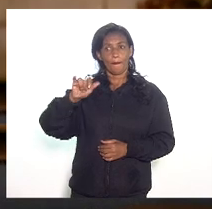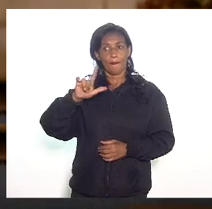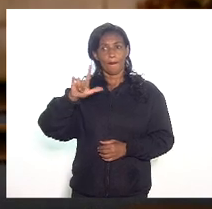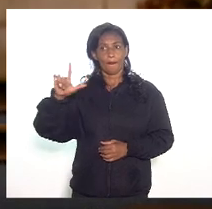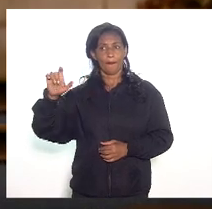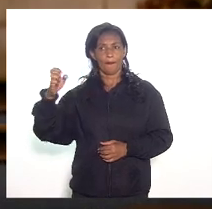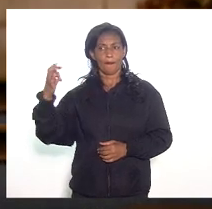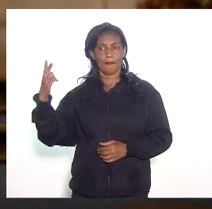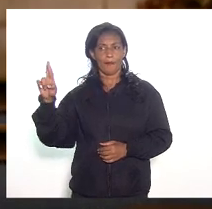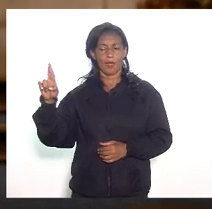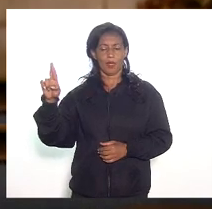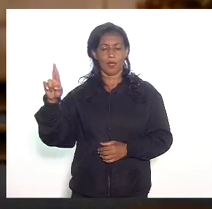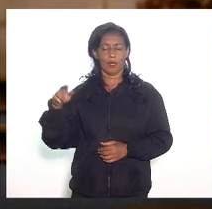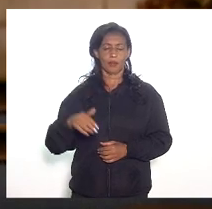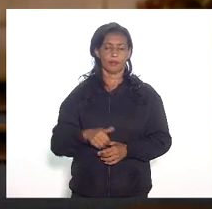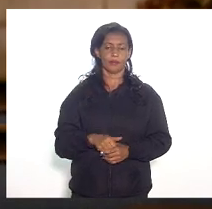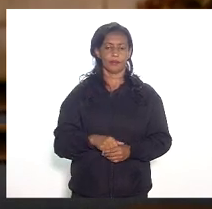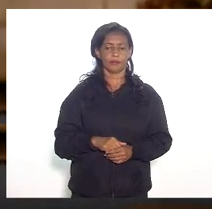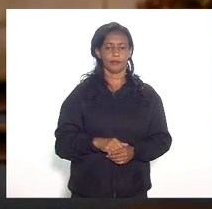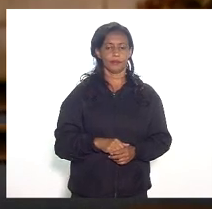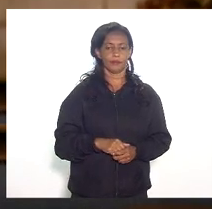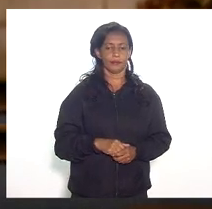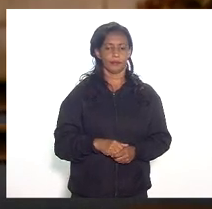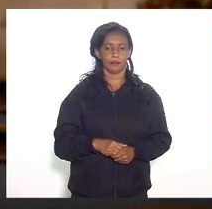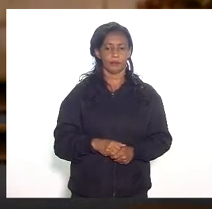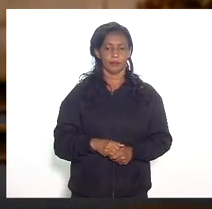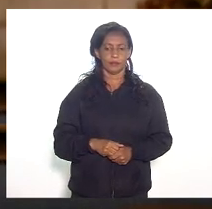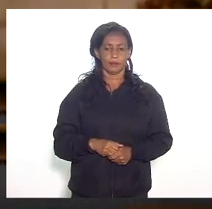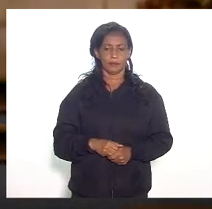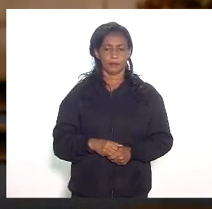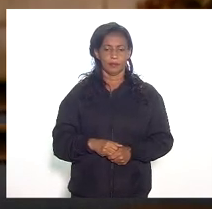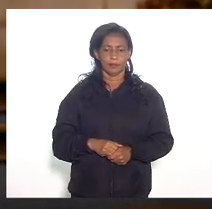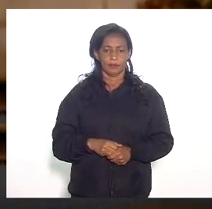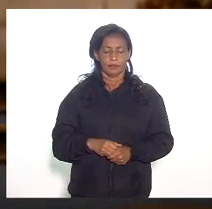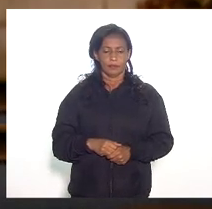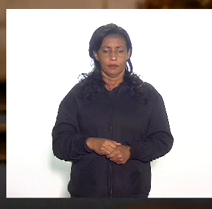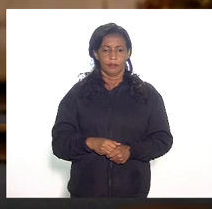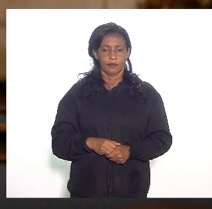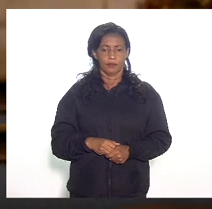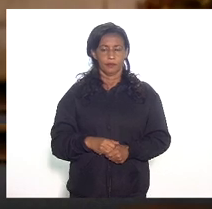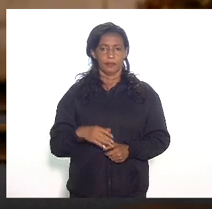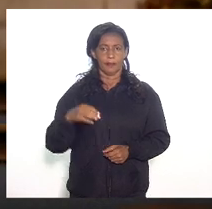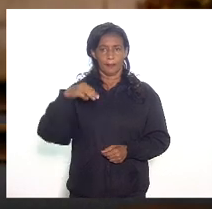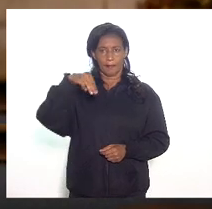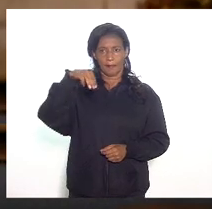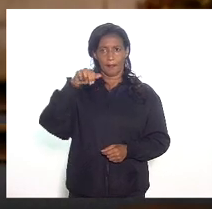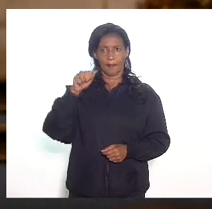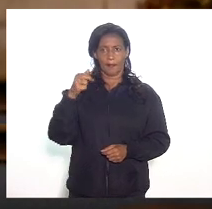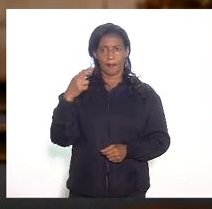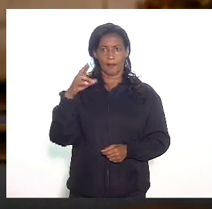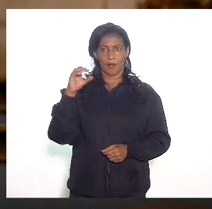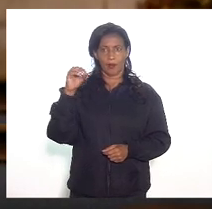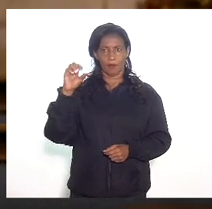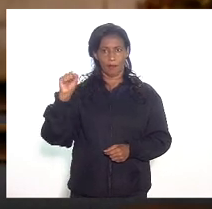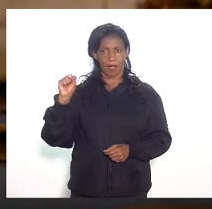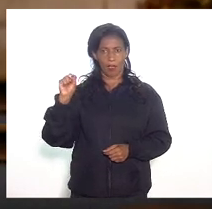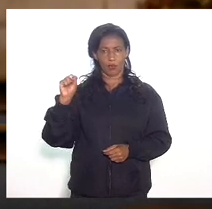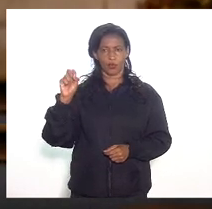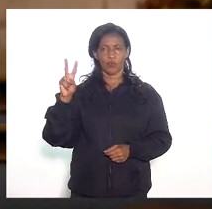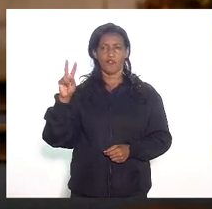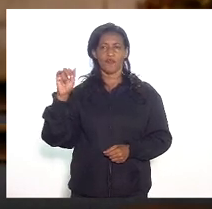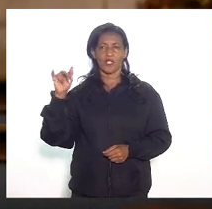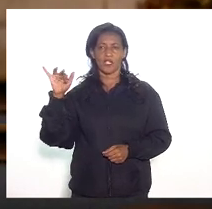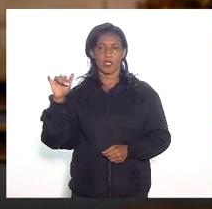deputado Marcos Miller deputado Marcos Vinícius votou